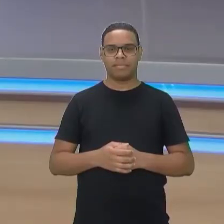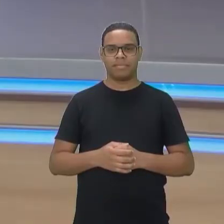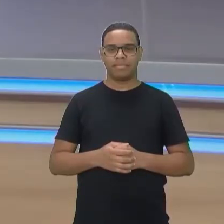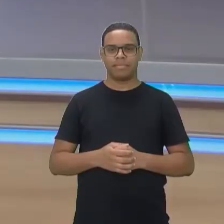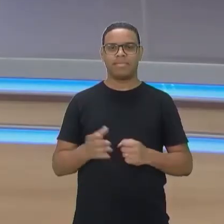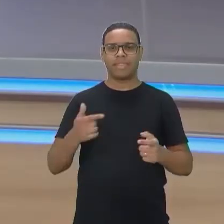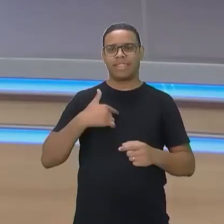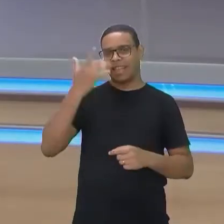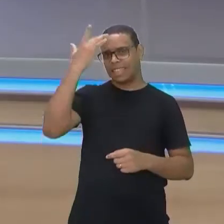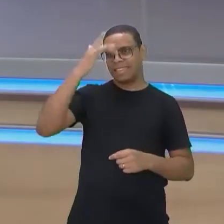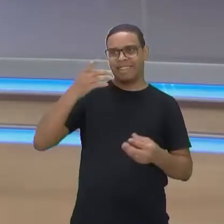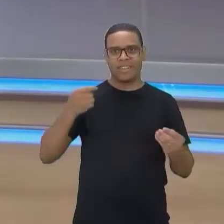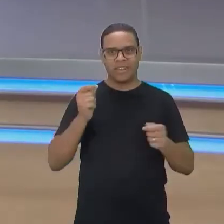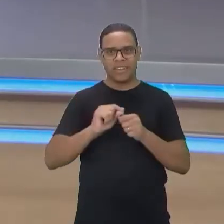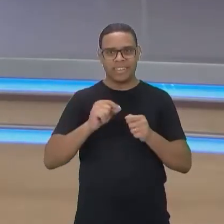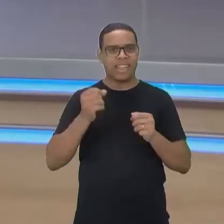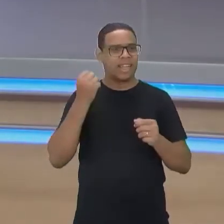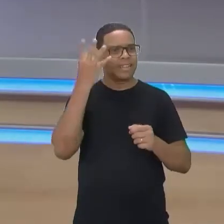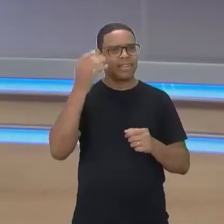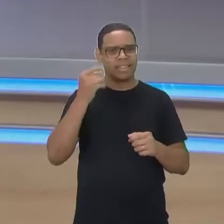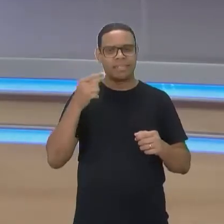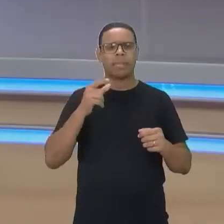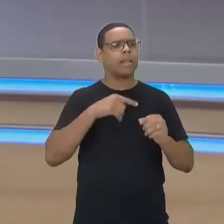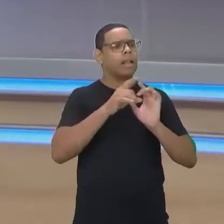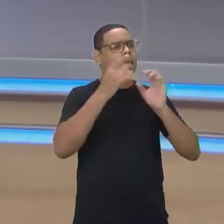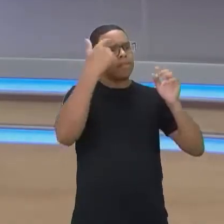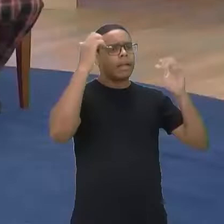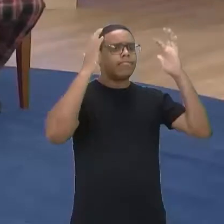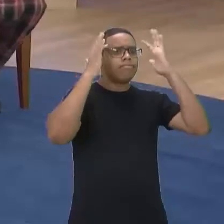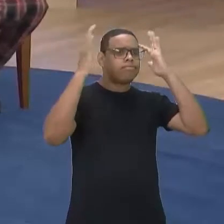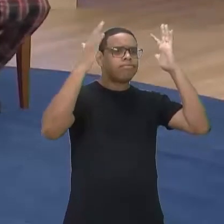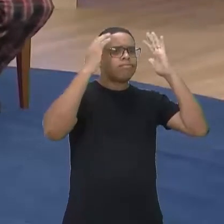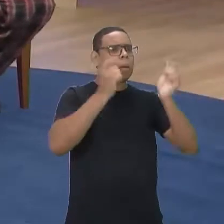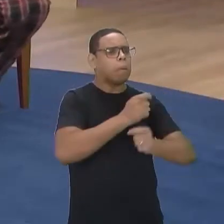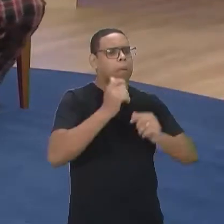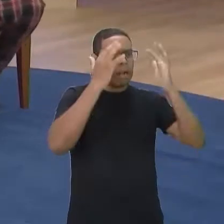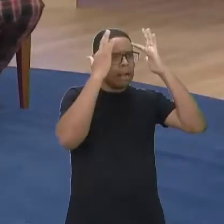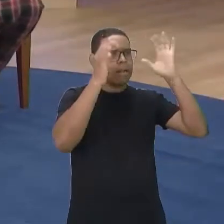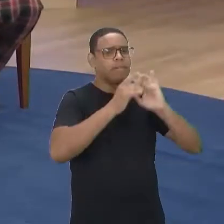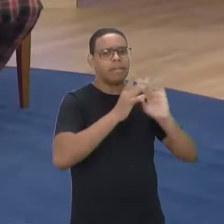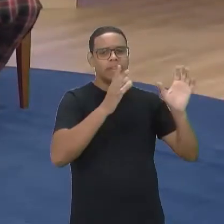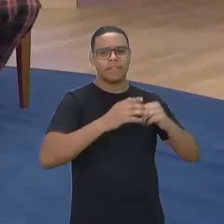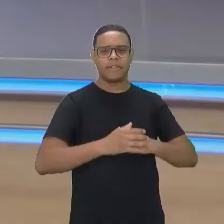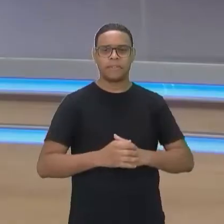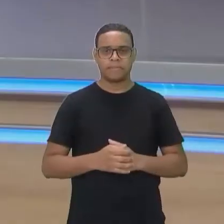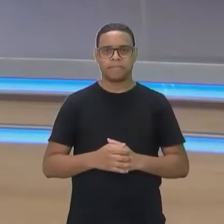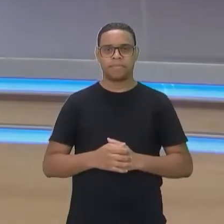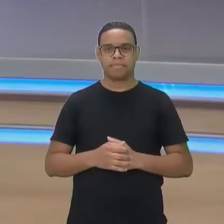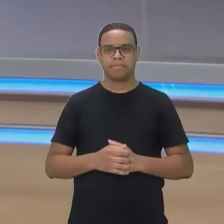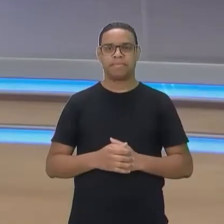Já não lembro mais de nada, ó, que beleza. Deixa sua mente fluir. Deixa sua mente fluir.